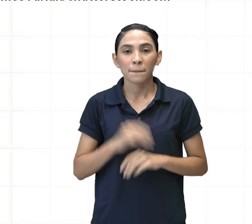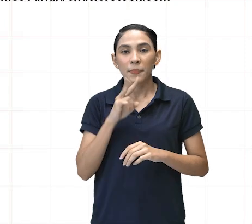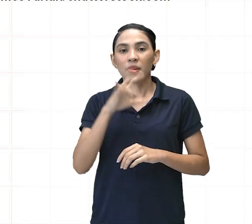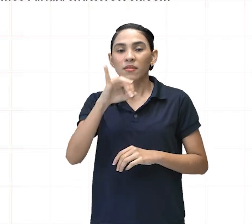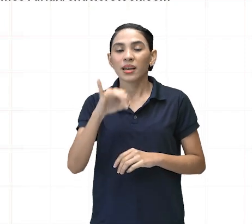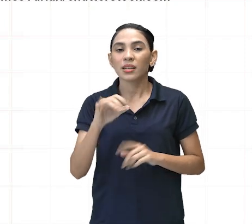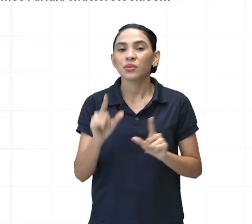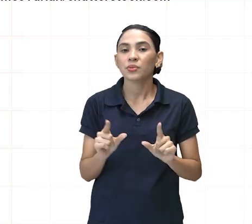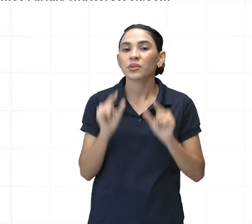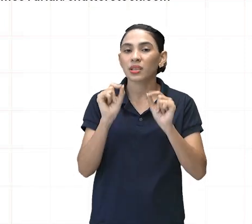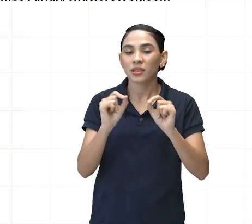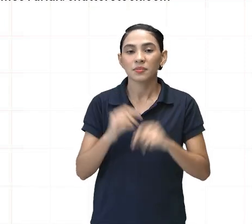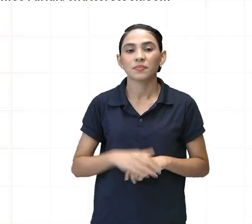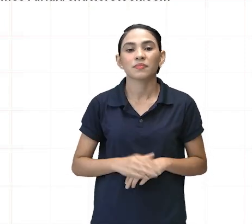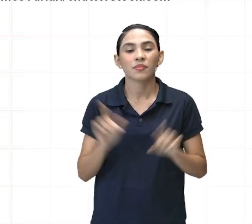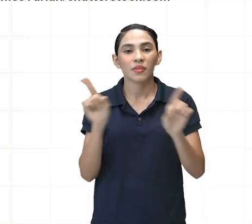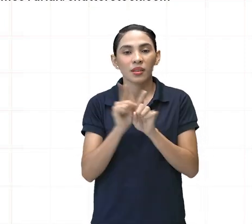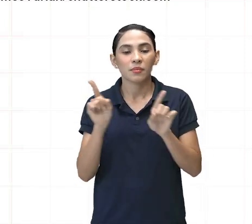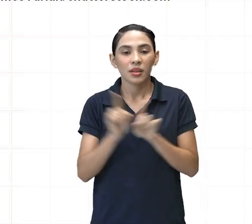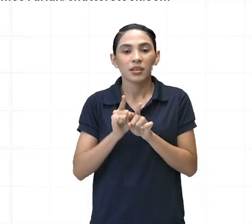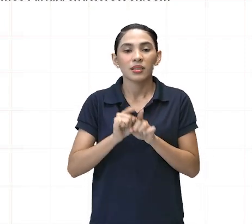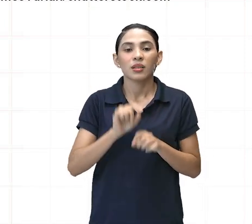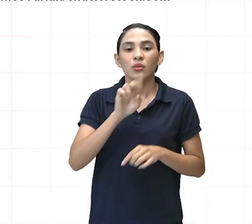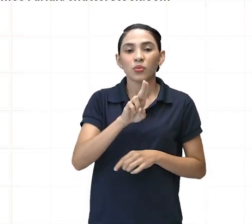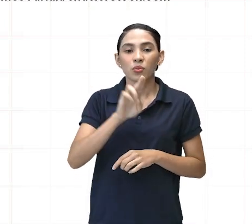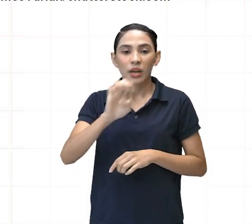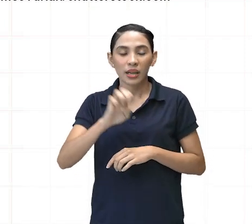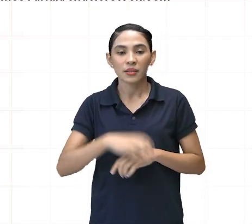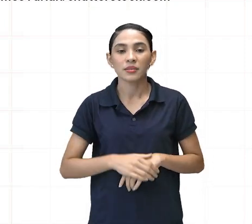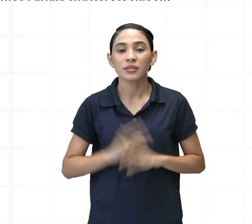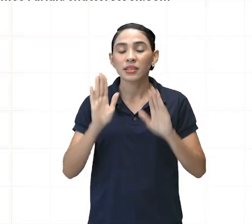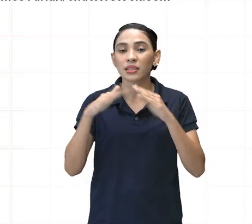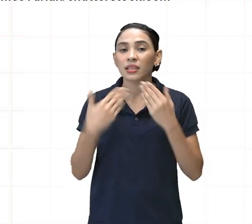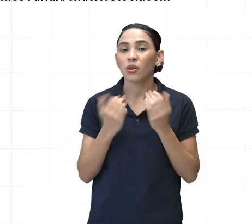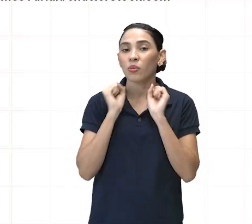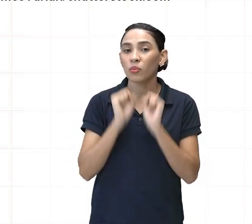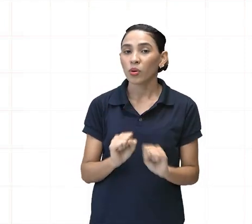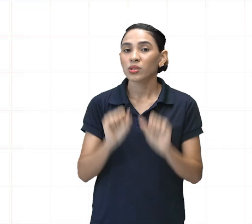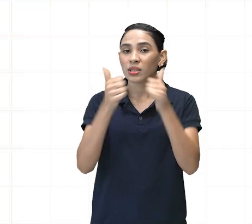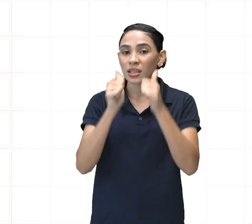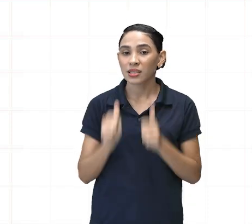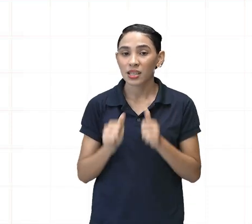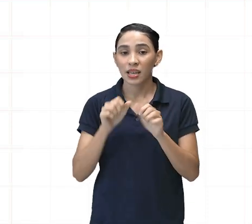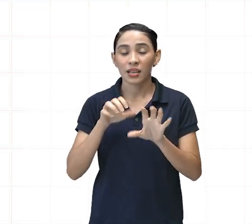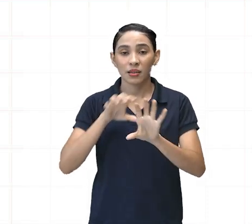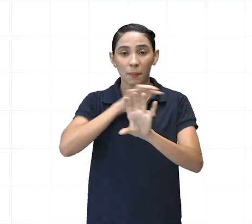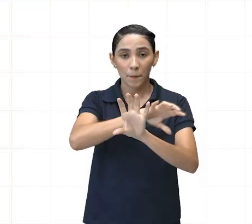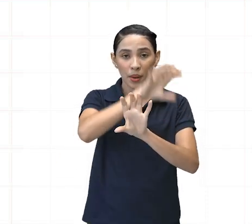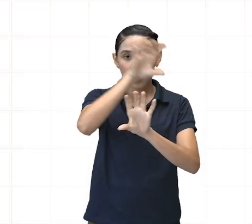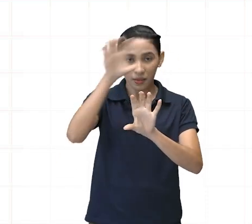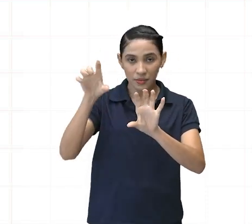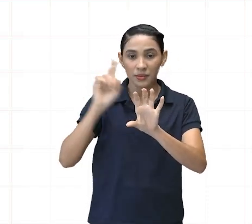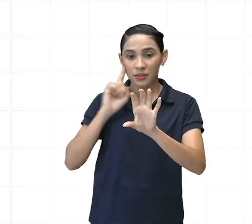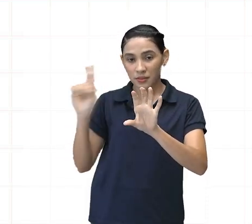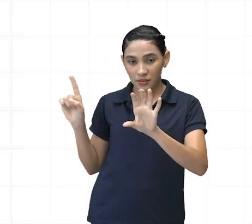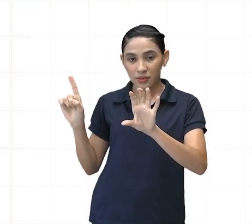vai estar aí também na União Europeia. Então, a gente pode analisar através do mapa aí do